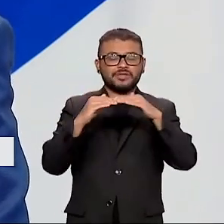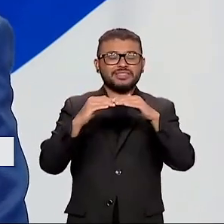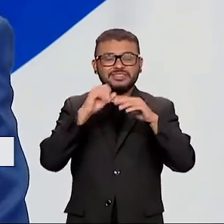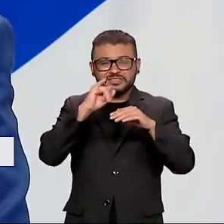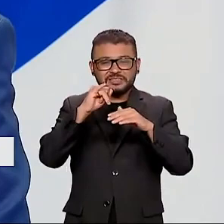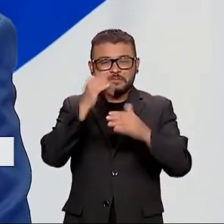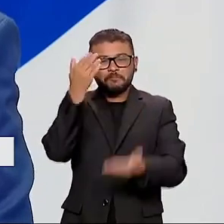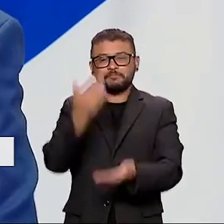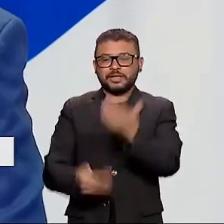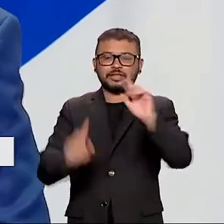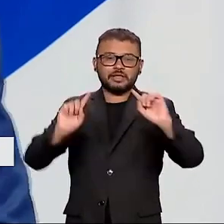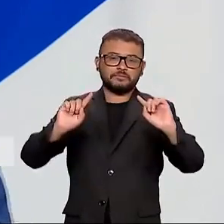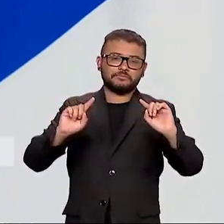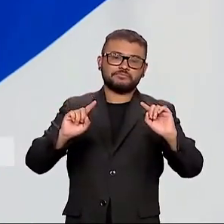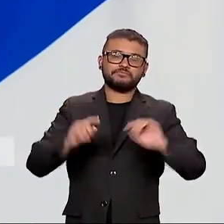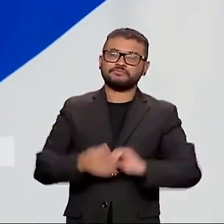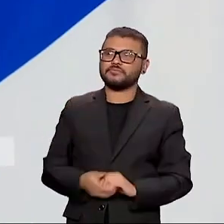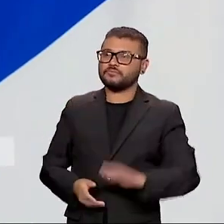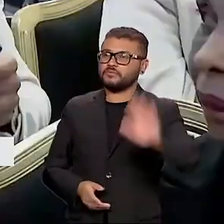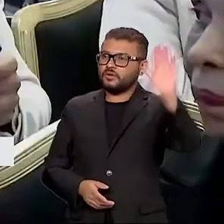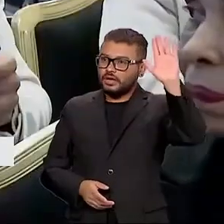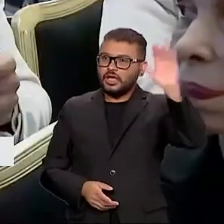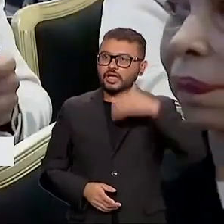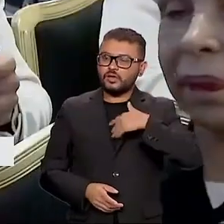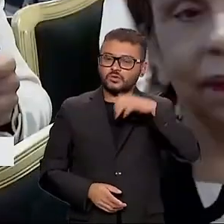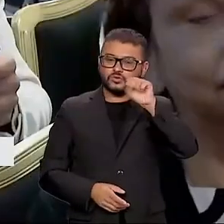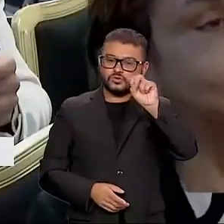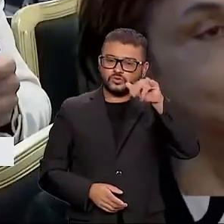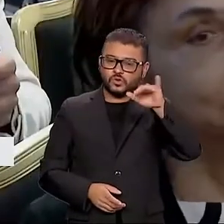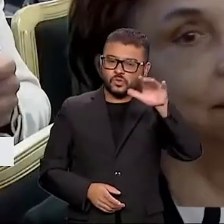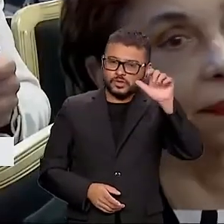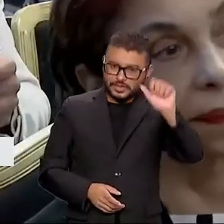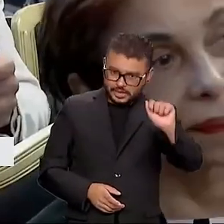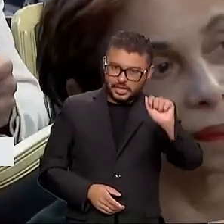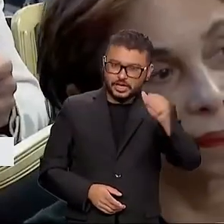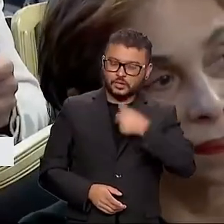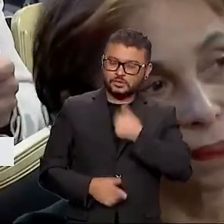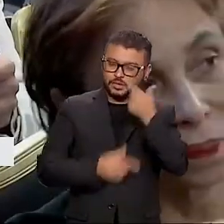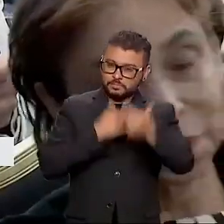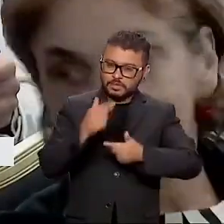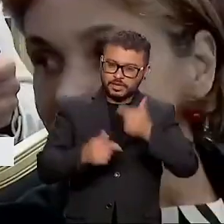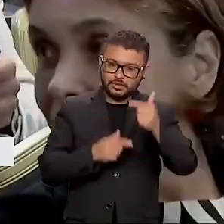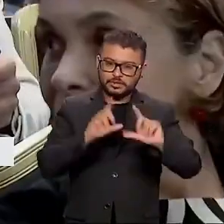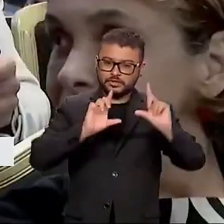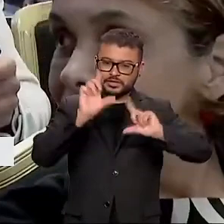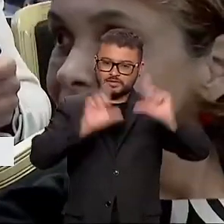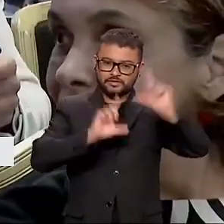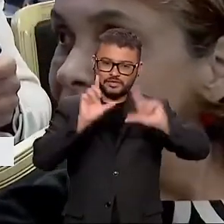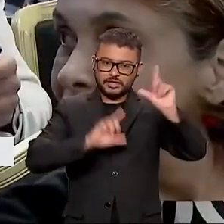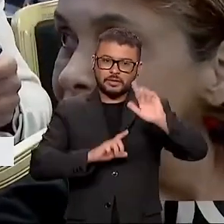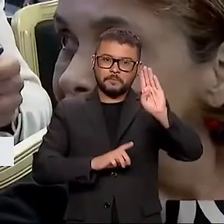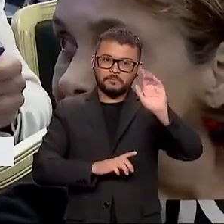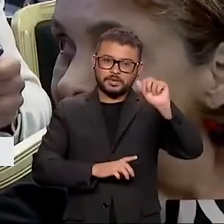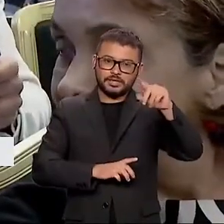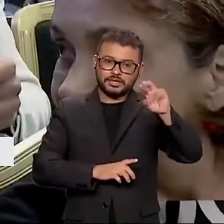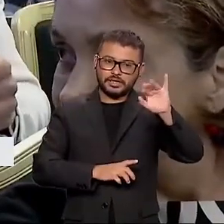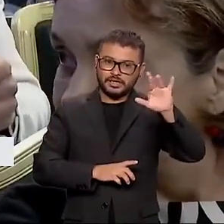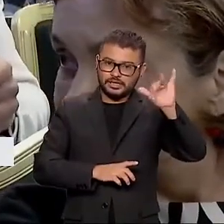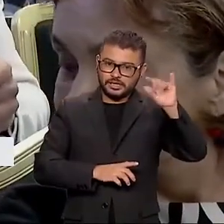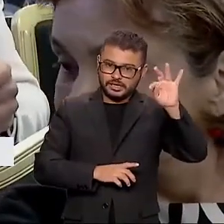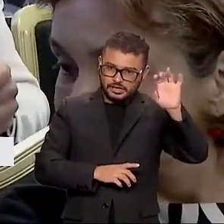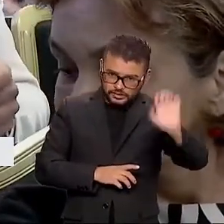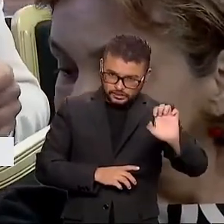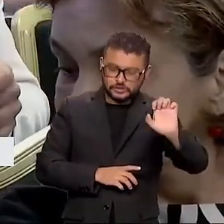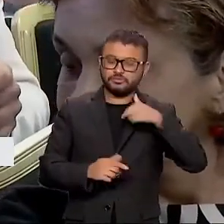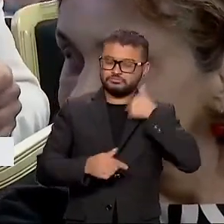derrotados. Presidente, Sônia Blota, TV Bandeirantes. Pertinho, tá bom agora? Presidente Sônia